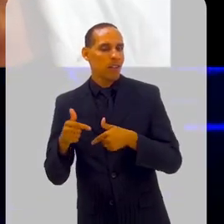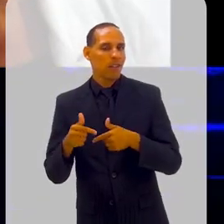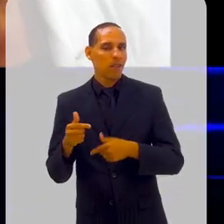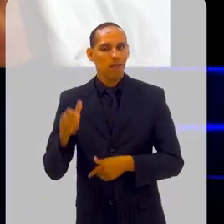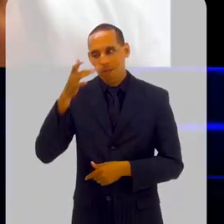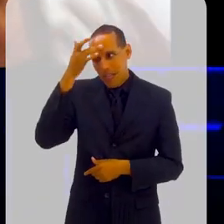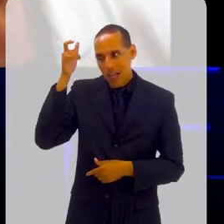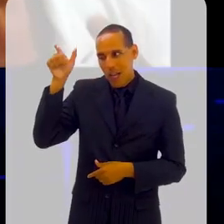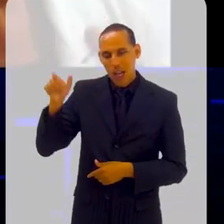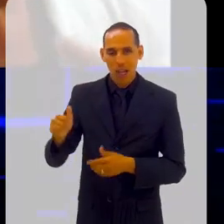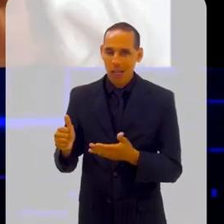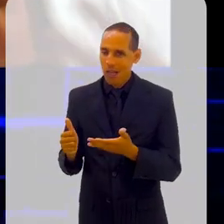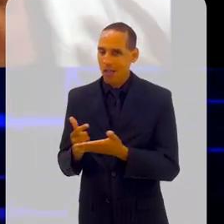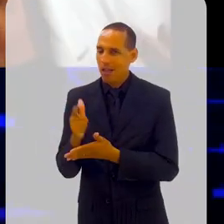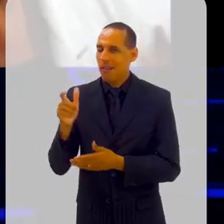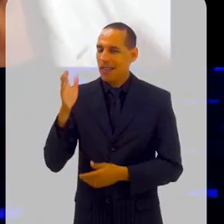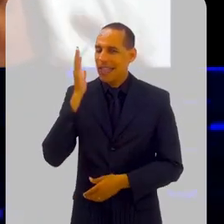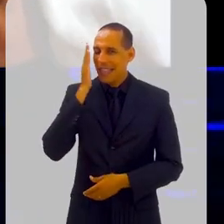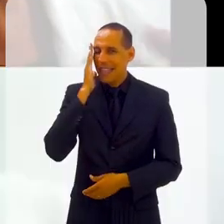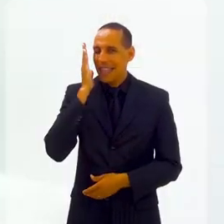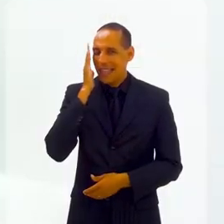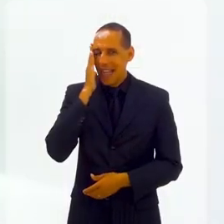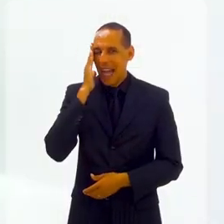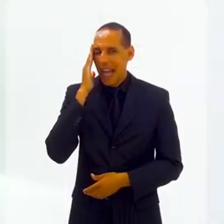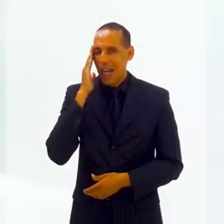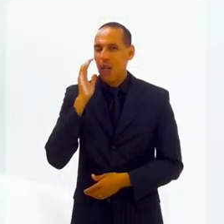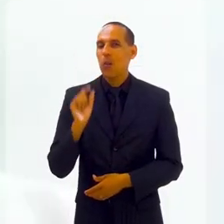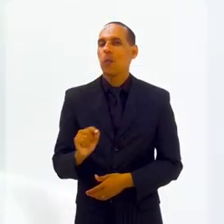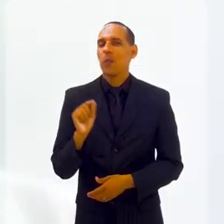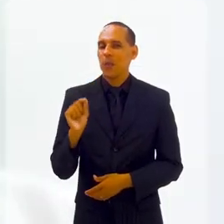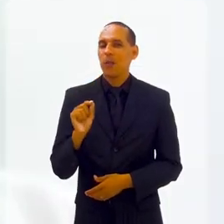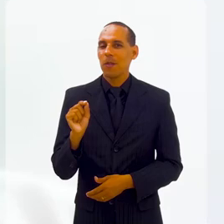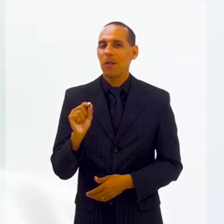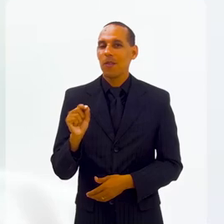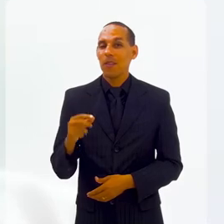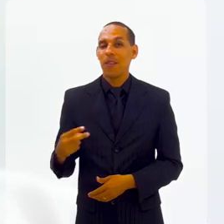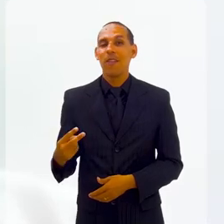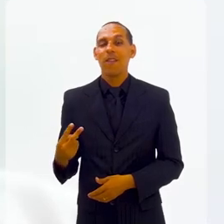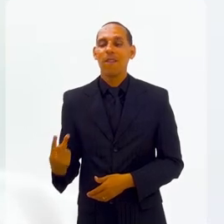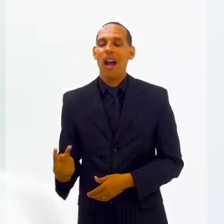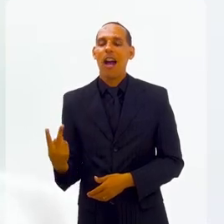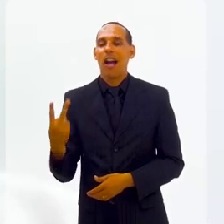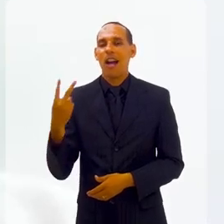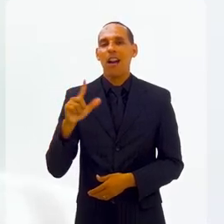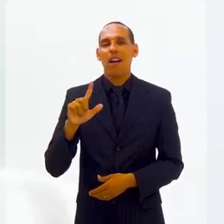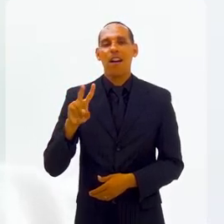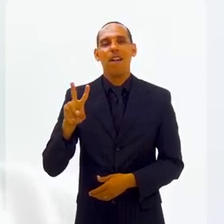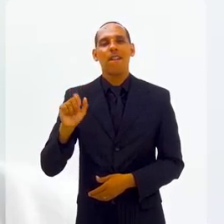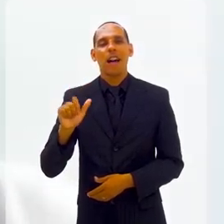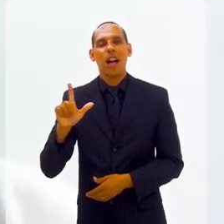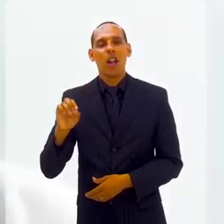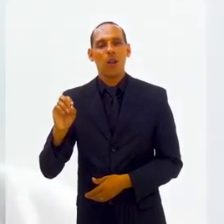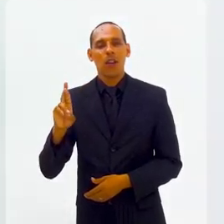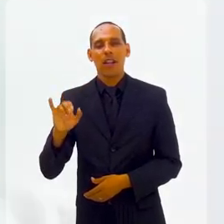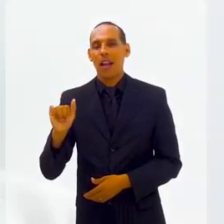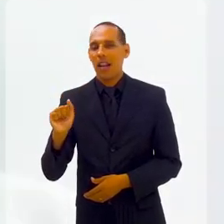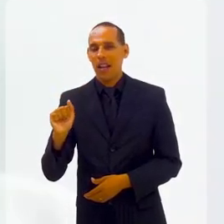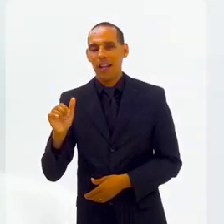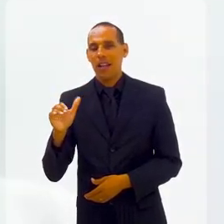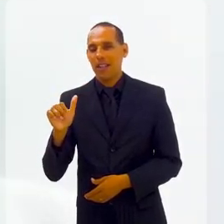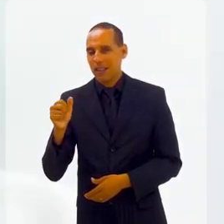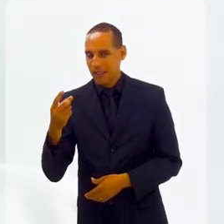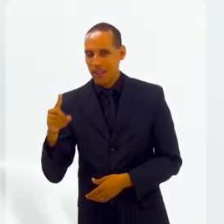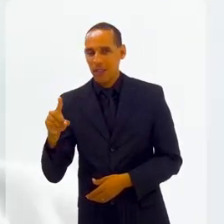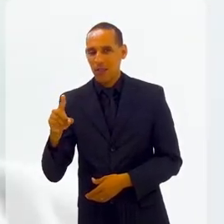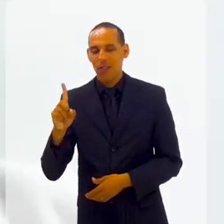dos serviços o consumidor tá cada vez mais consciente dessa dessa valoração né dessa agregação